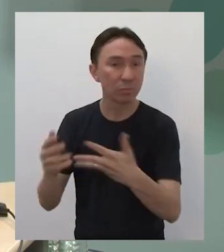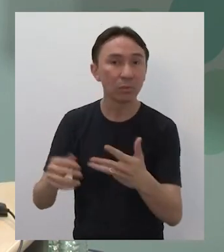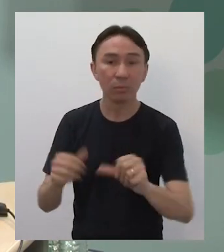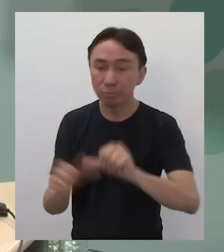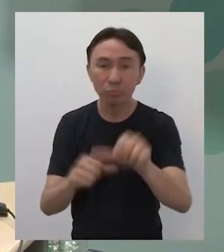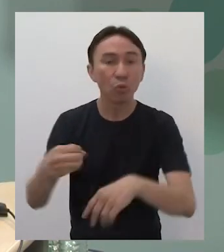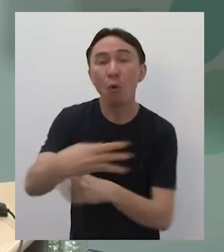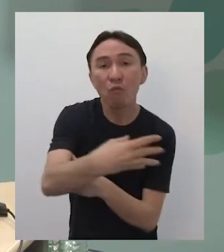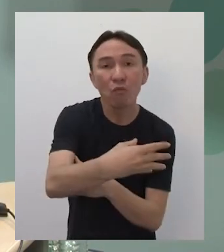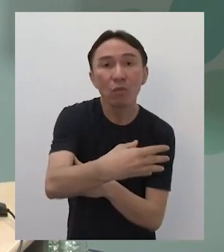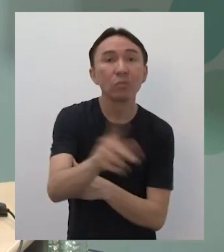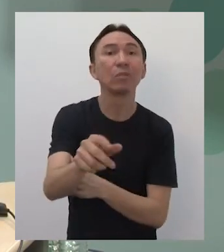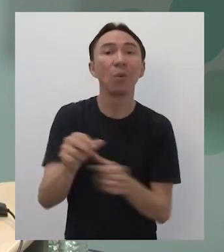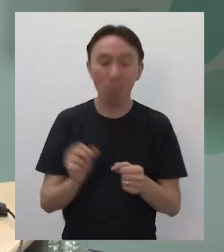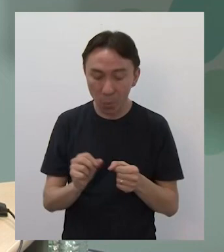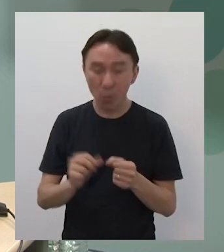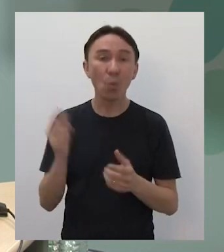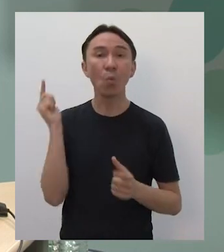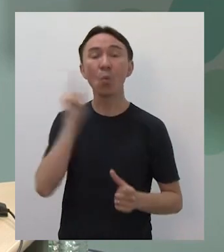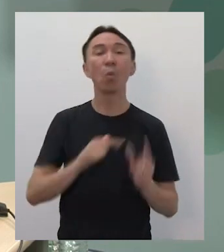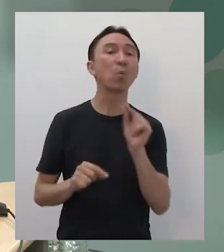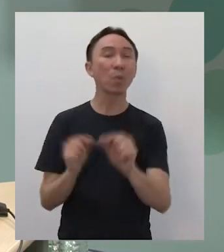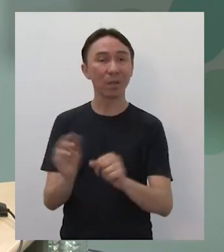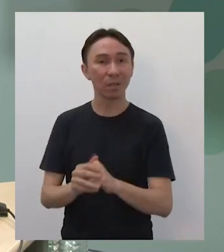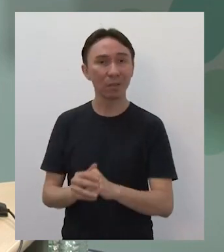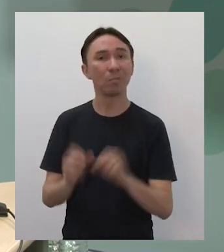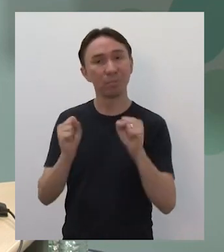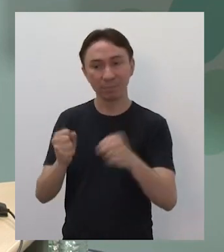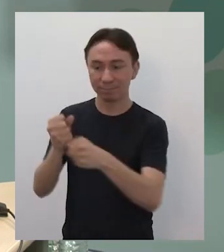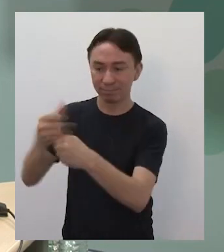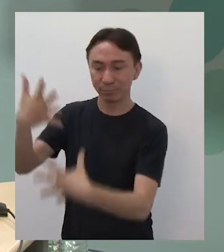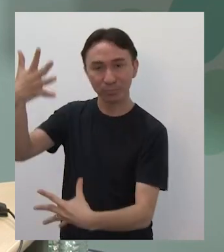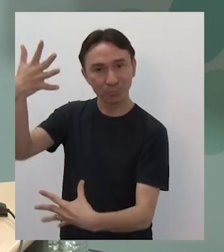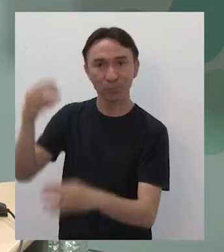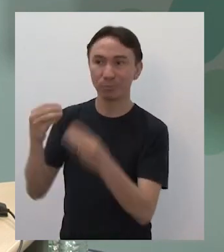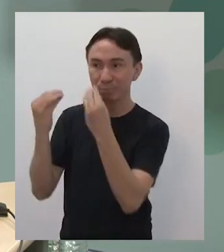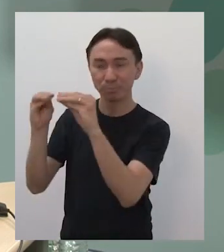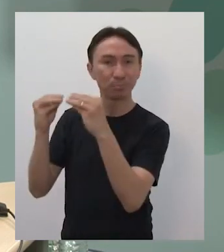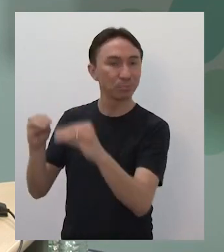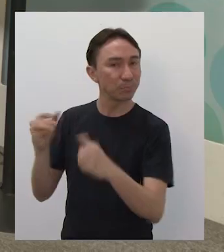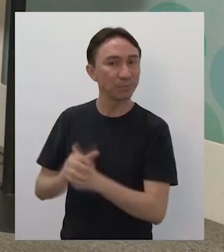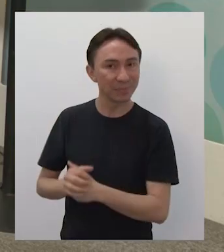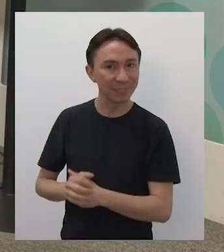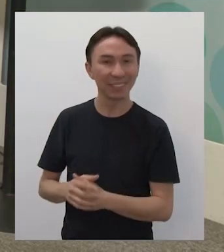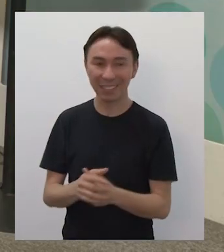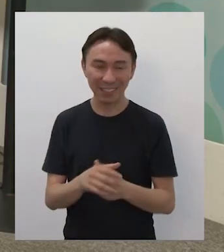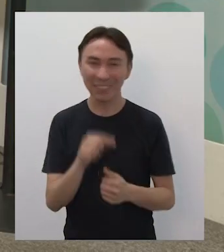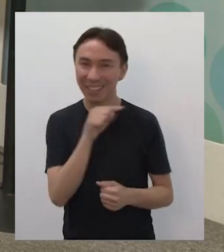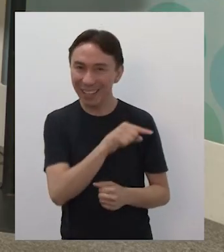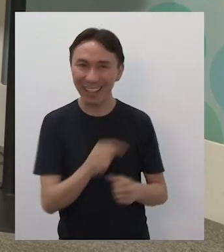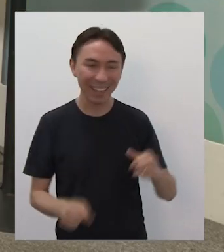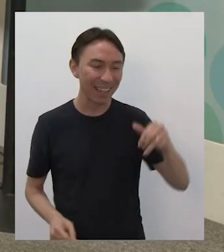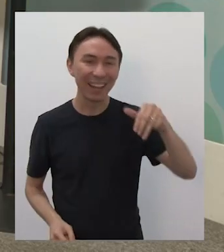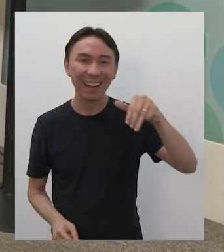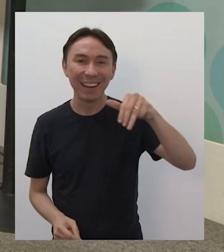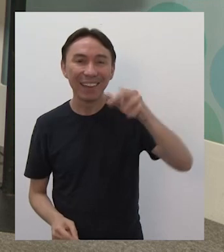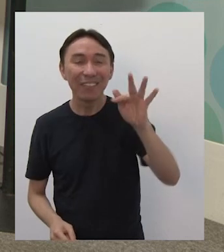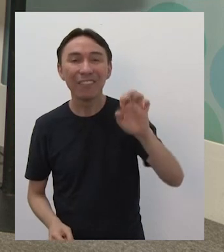Nos conte, coloque aí no chat, né? A professora Maria Fernanda está nos acompanhando, má fé, né? Como nós já temos